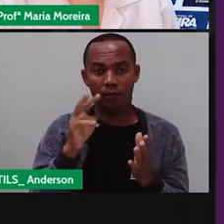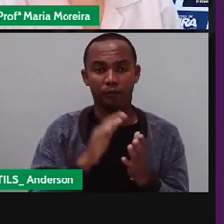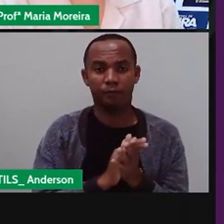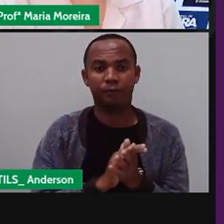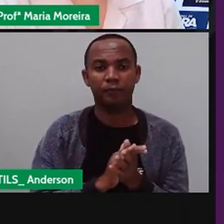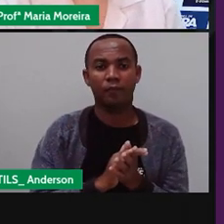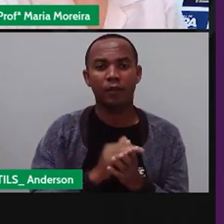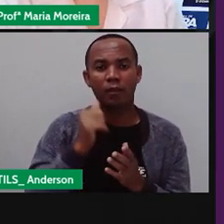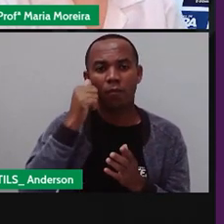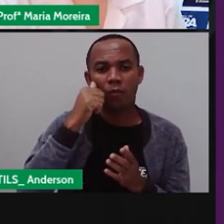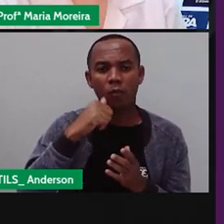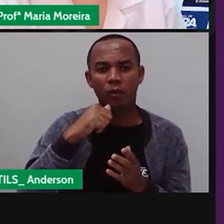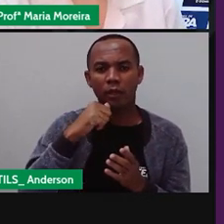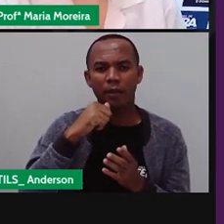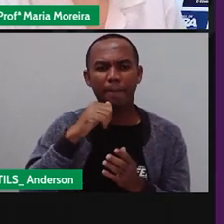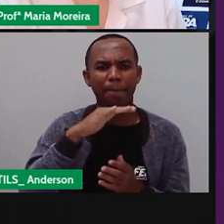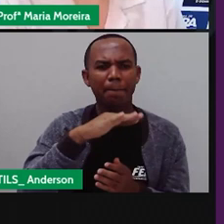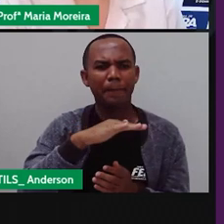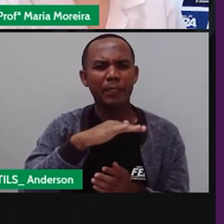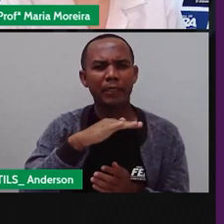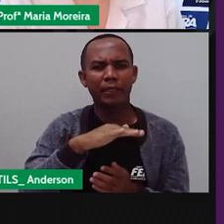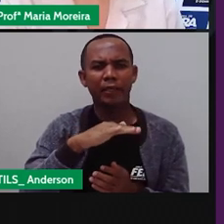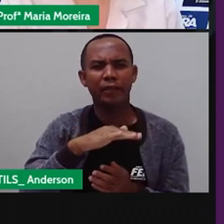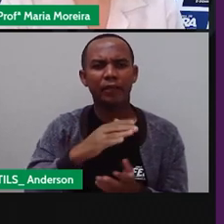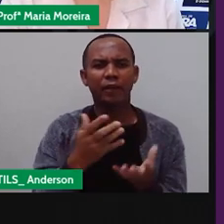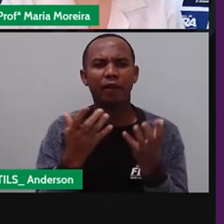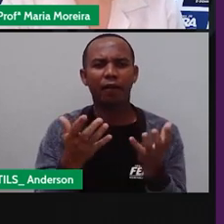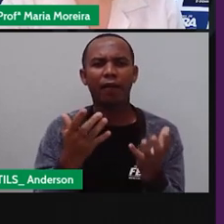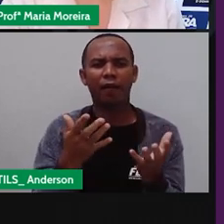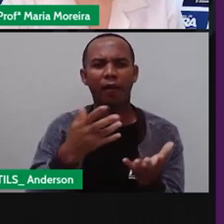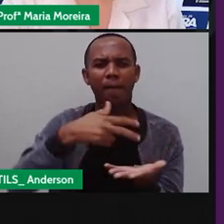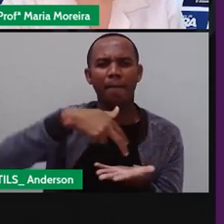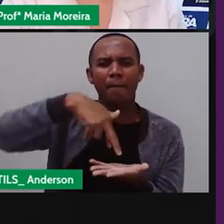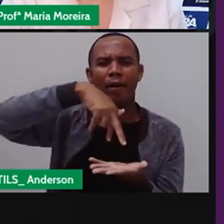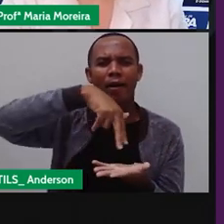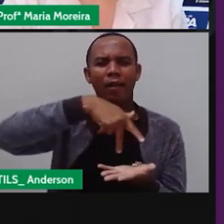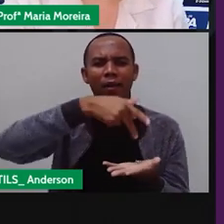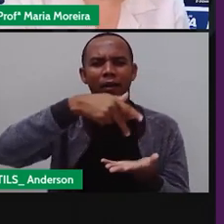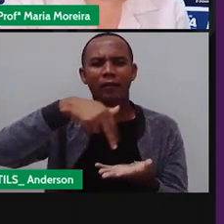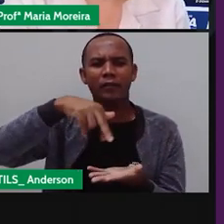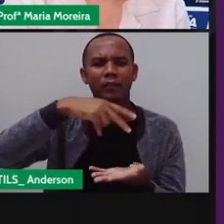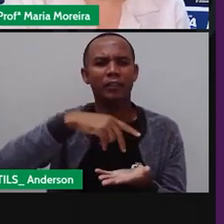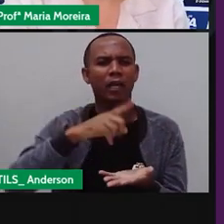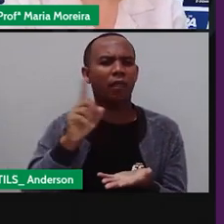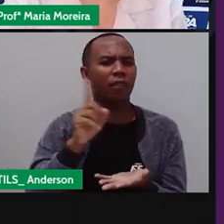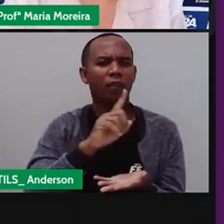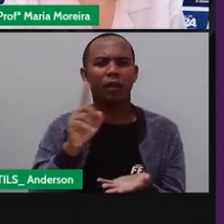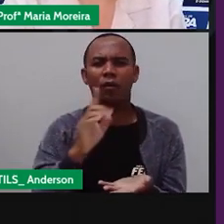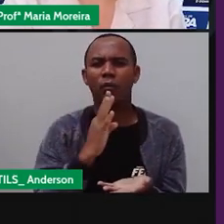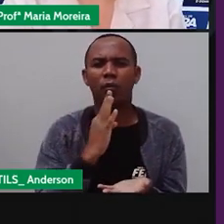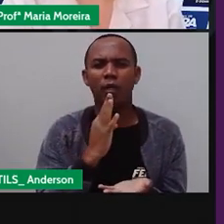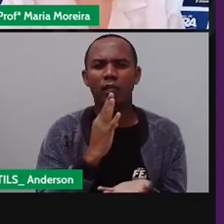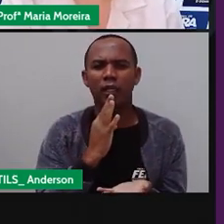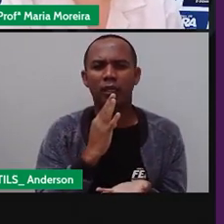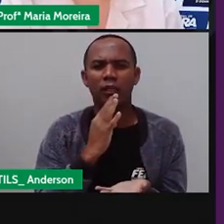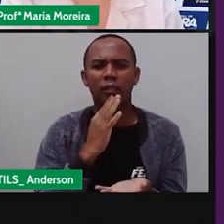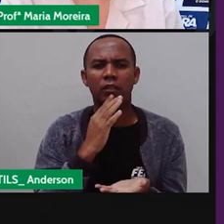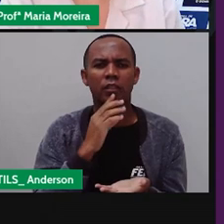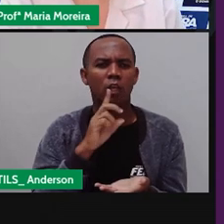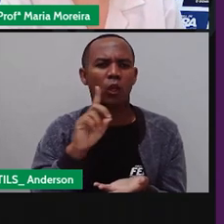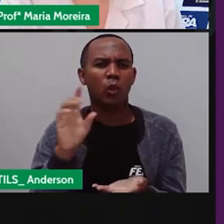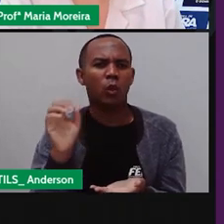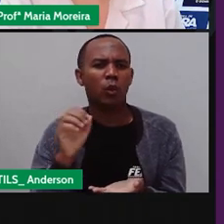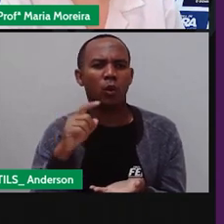Esta menina, tão pequenina, quer ser bailarina. Não conhece nem dó,